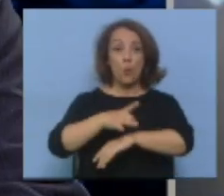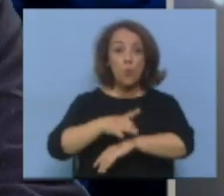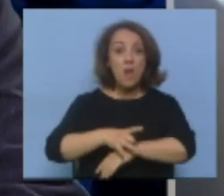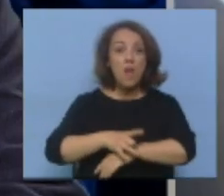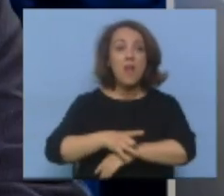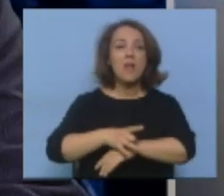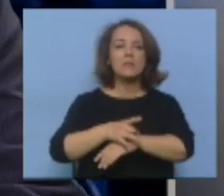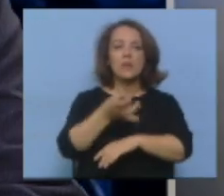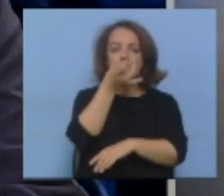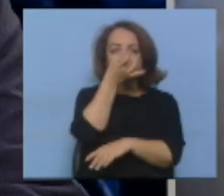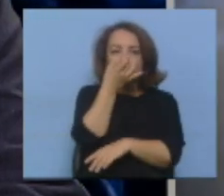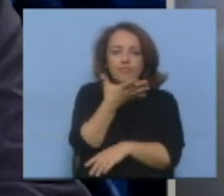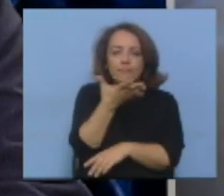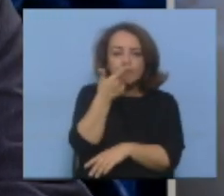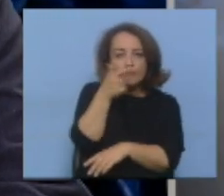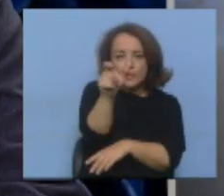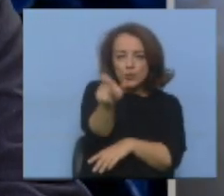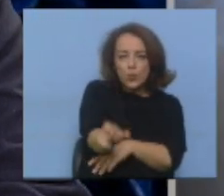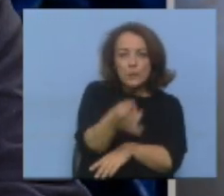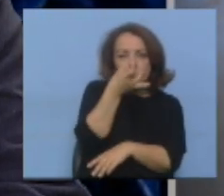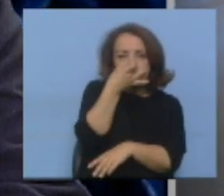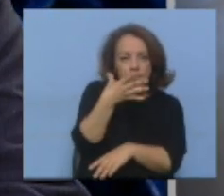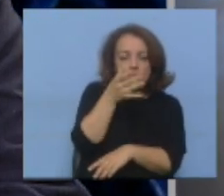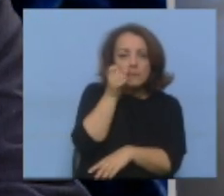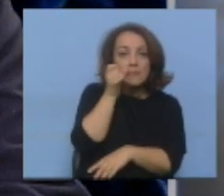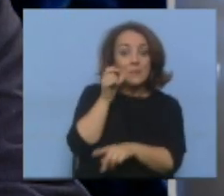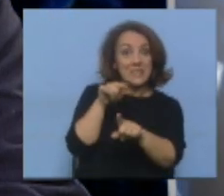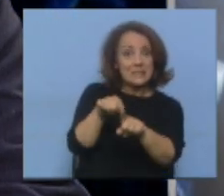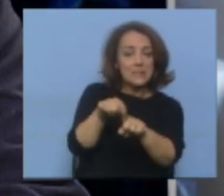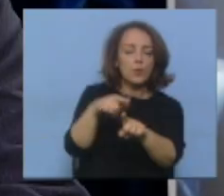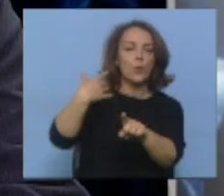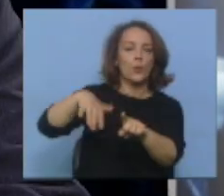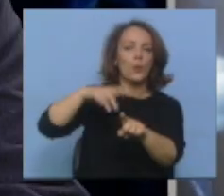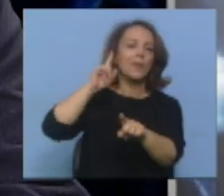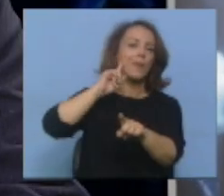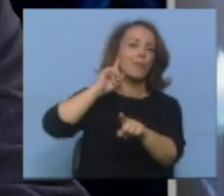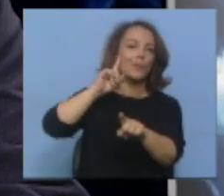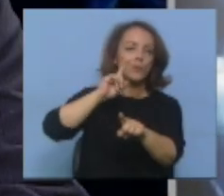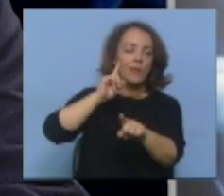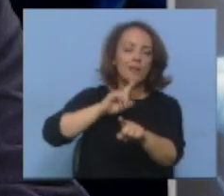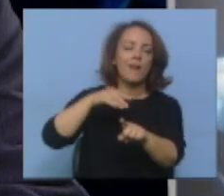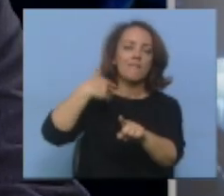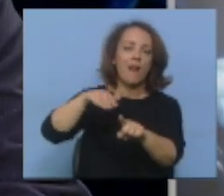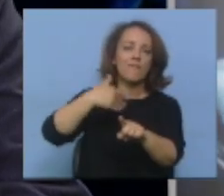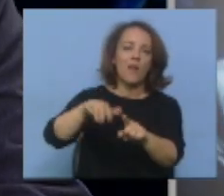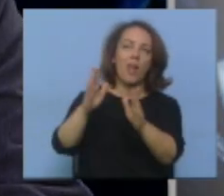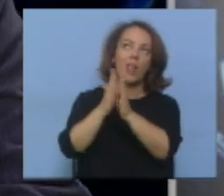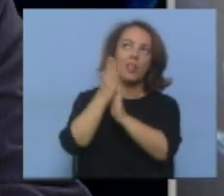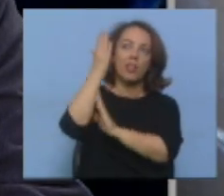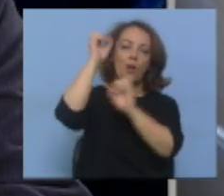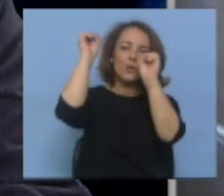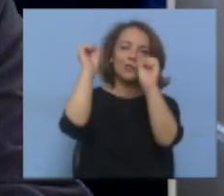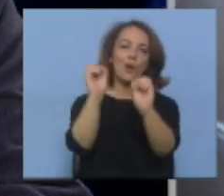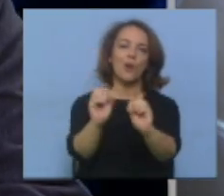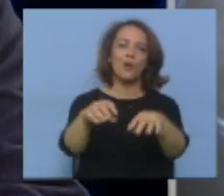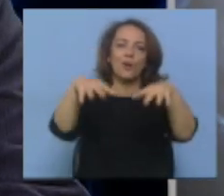a fragilidade do outro pode ser um momento onde se vai manifestar a glória de Deus. O